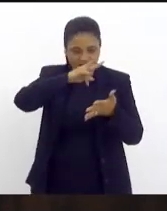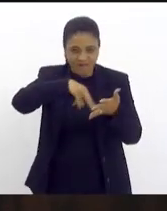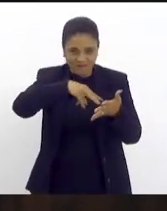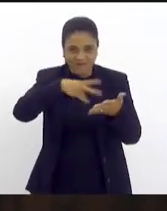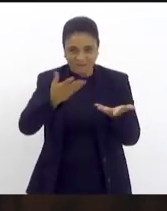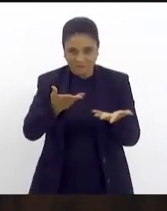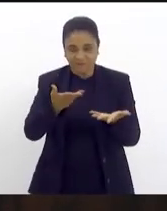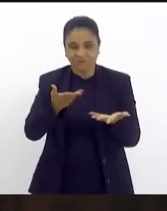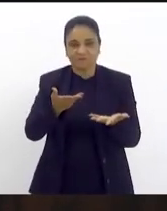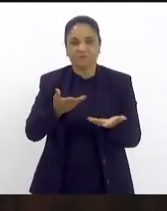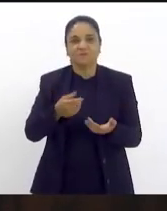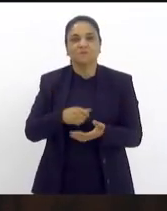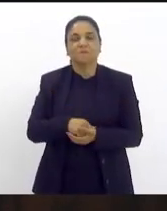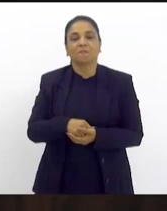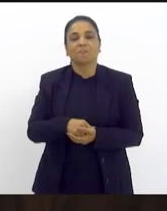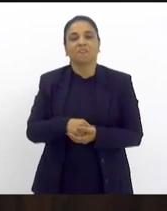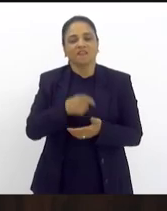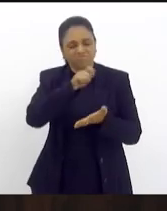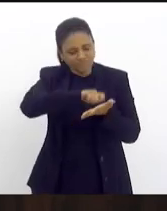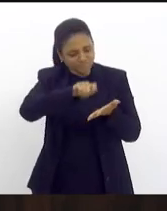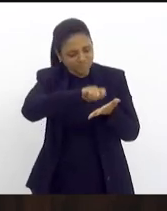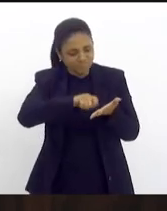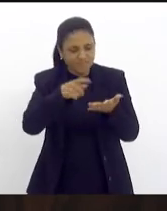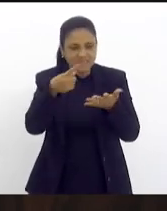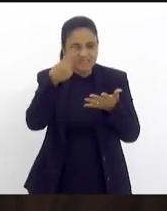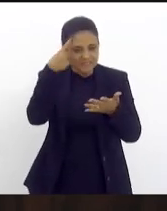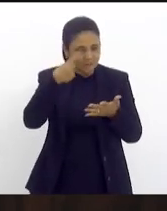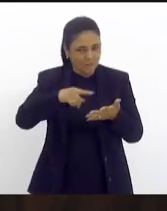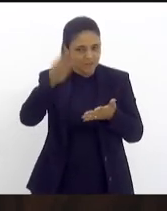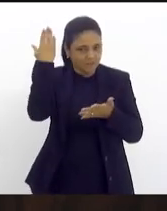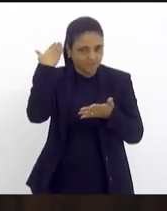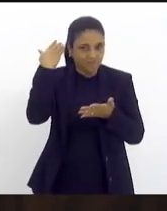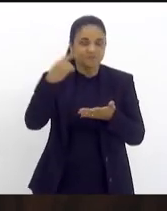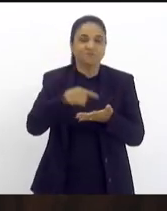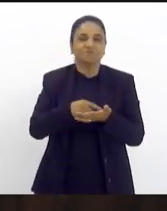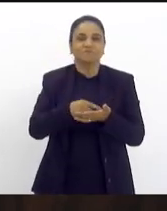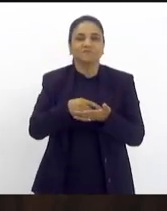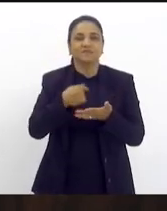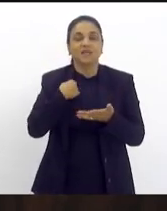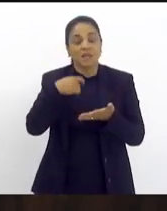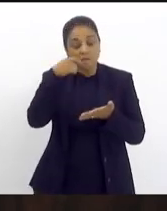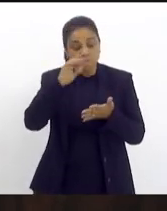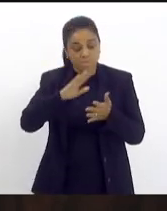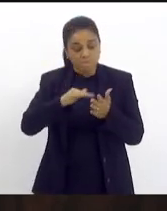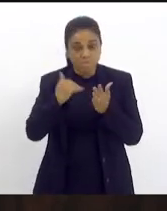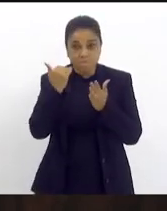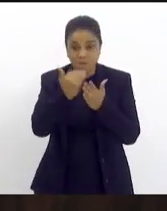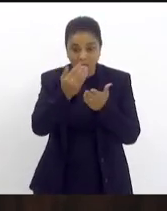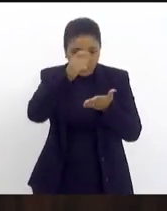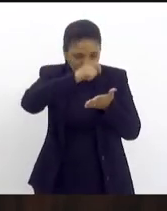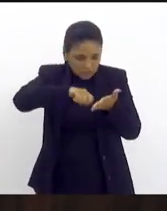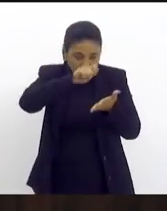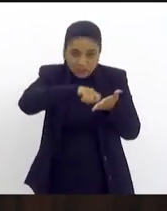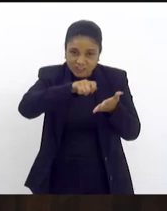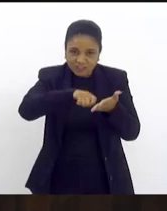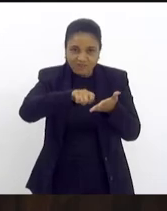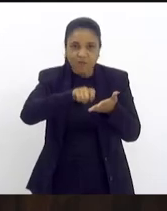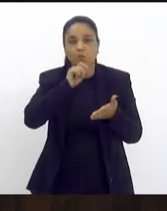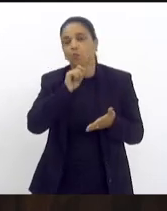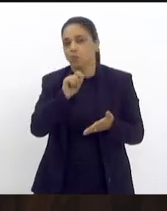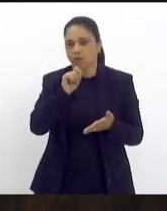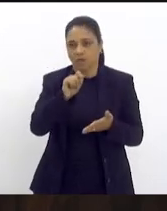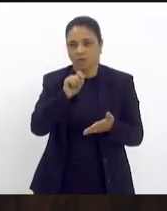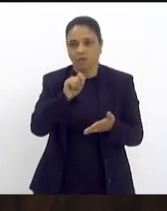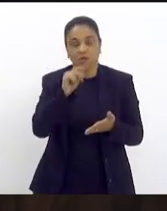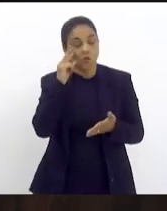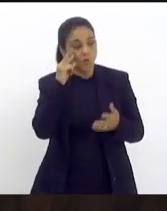nós escrevemos durante a semana. Mas mais do que a escrita, está aqui falando, olhando